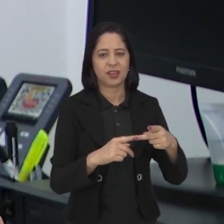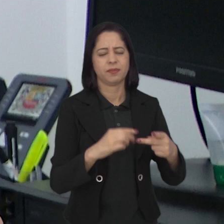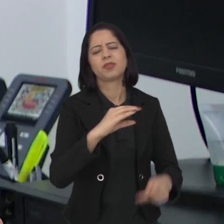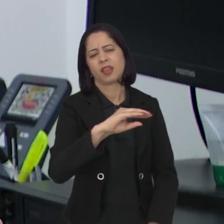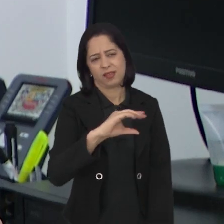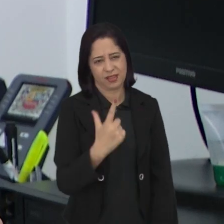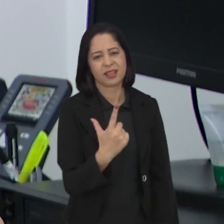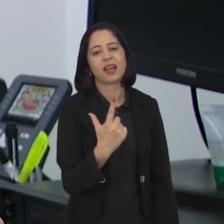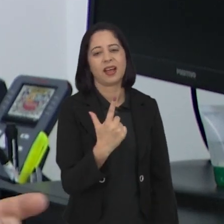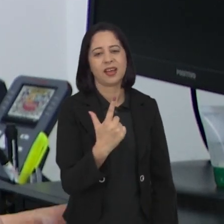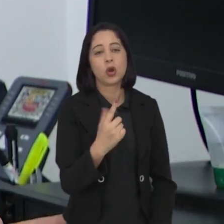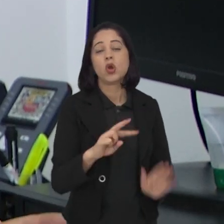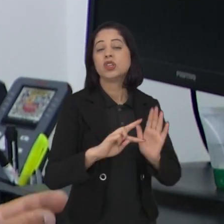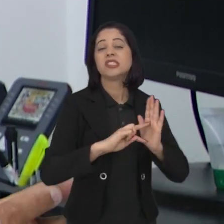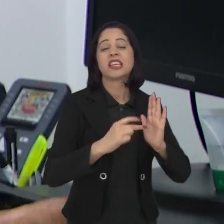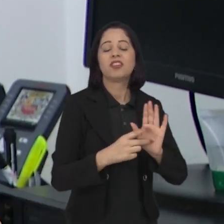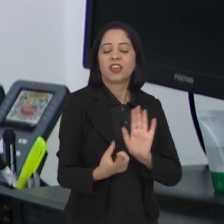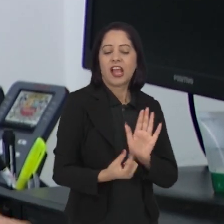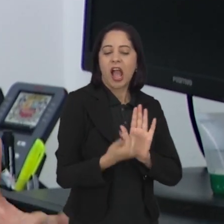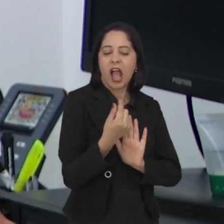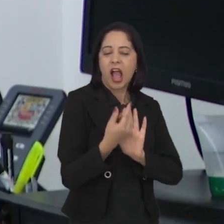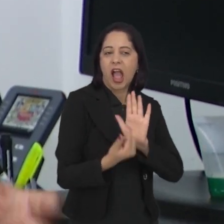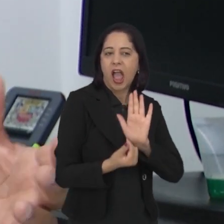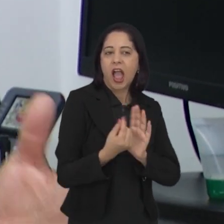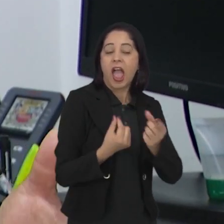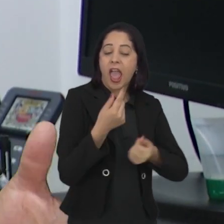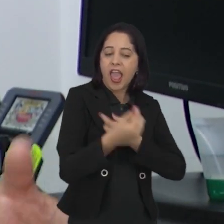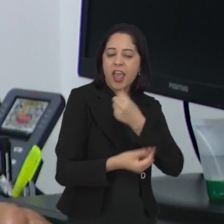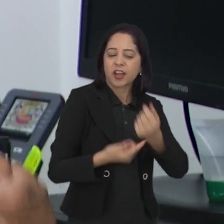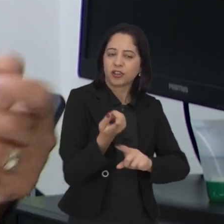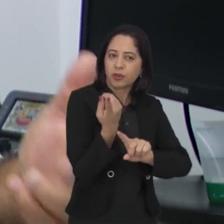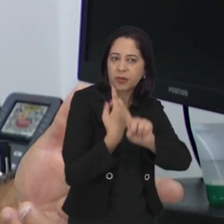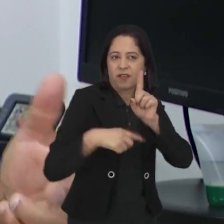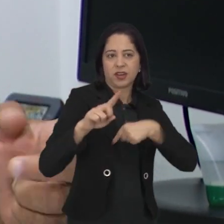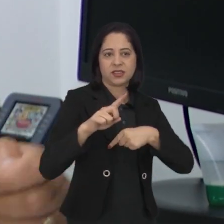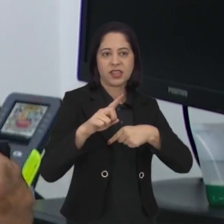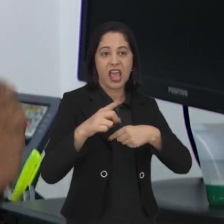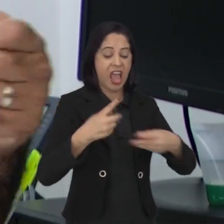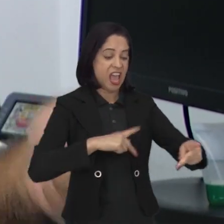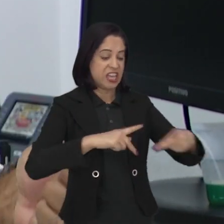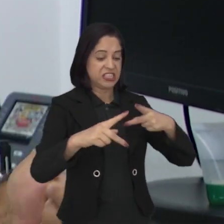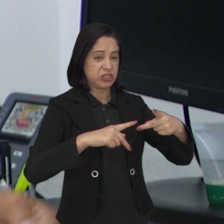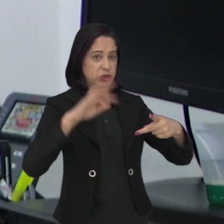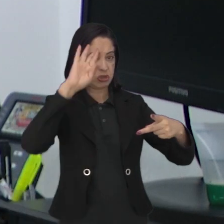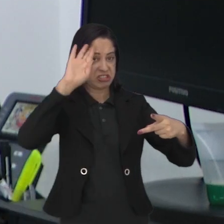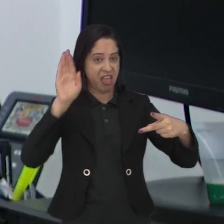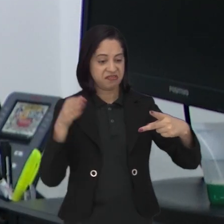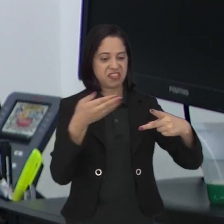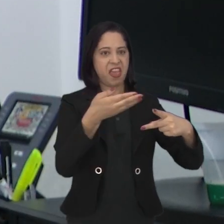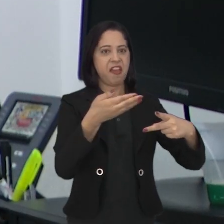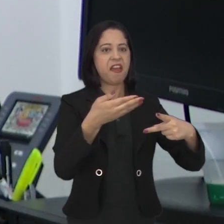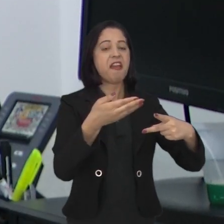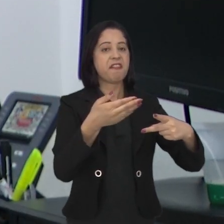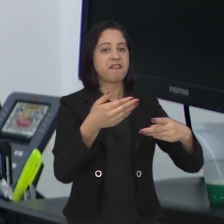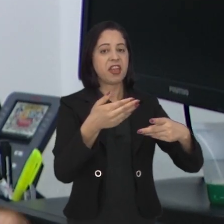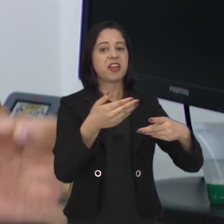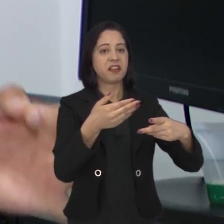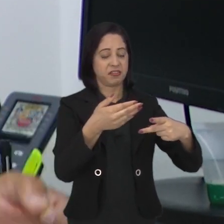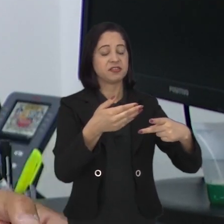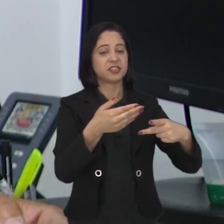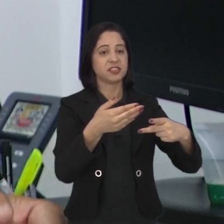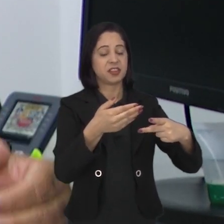é muito mais economia, muito mais qualidade, e São José dos Campos se destaca, se posiciona no cenário esportivo como sendo